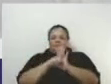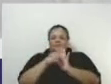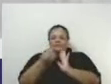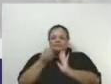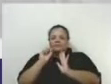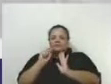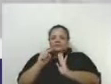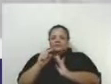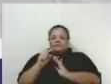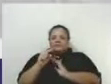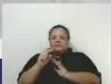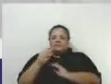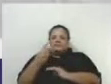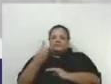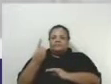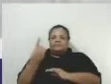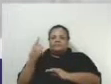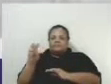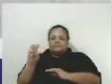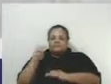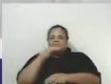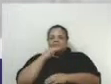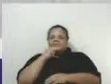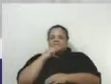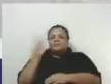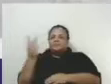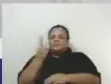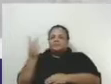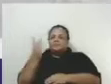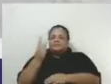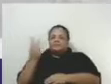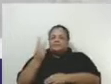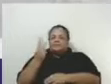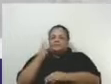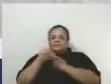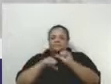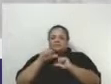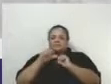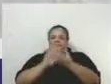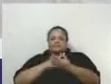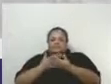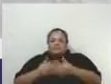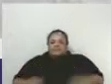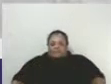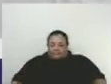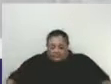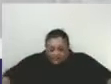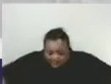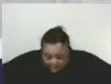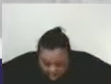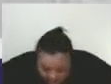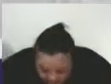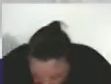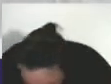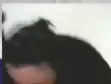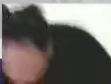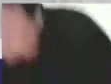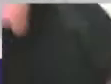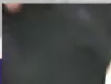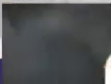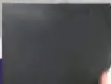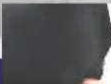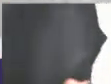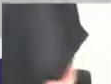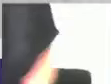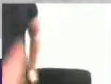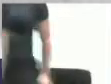março de 2022, é uma lei que institui toda a política de bem-estar